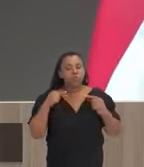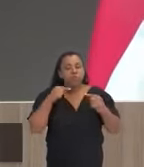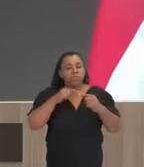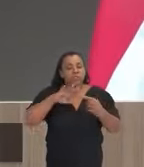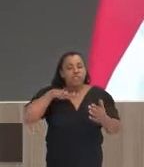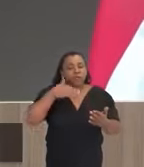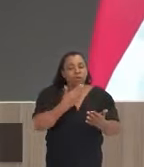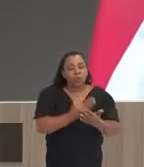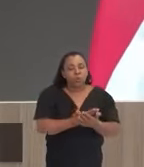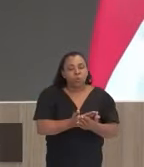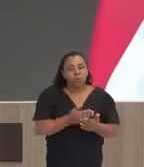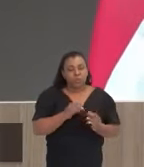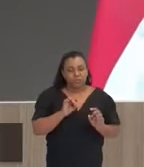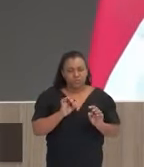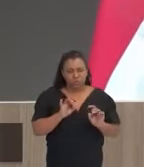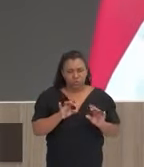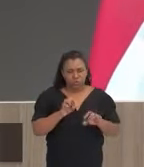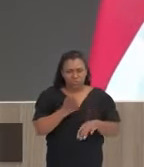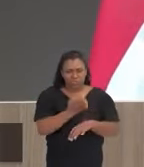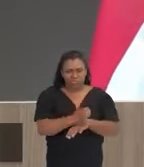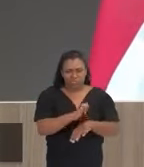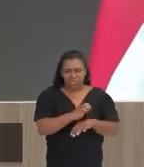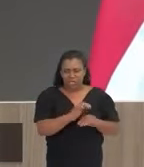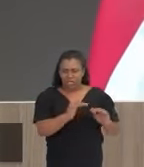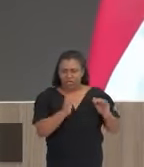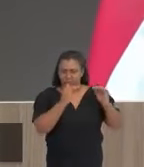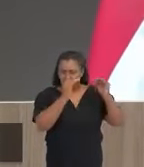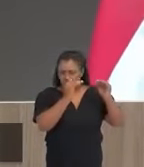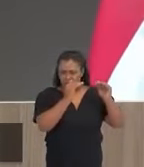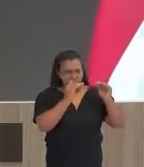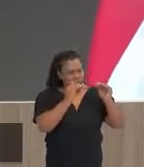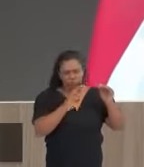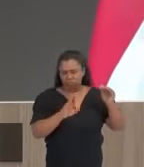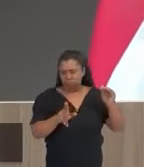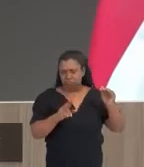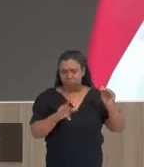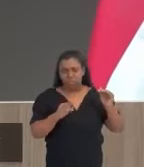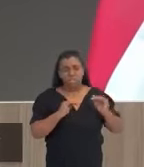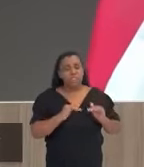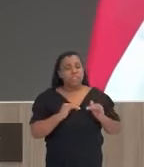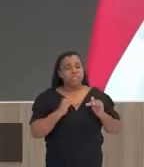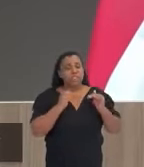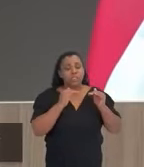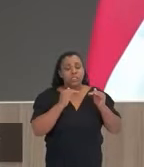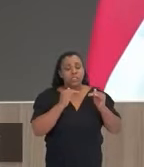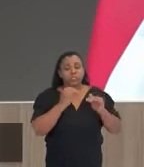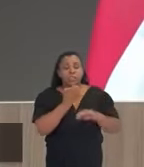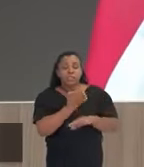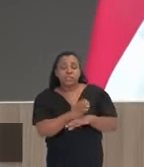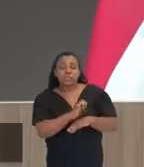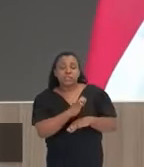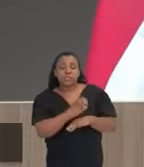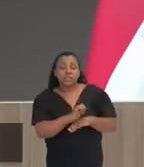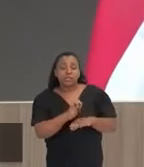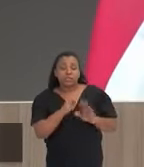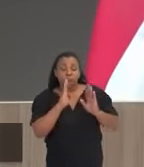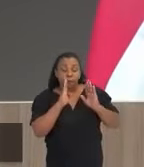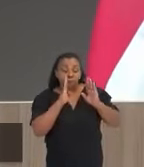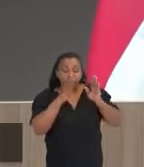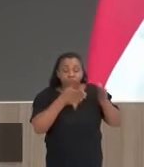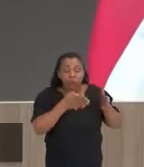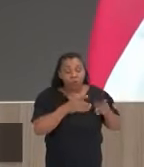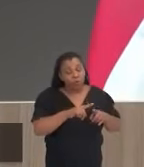não era apenas de estágio de nível superior, estágio. Priorizamos naquele momento o estágio de nível superior, porque